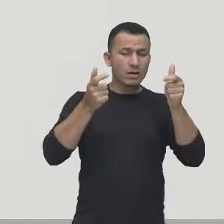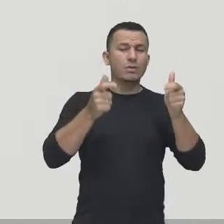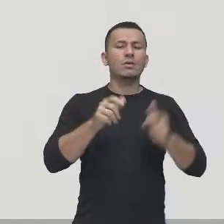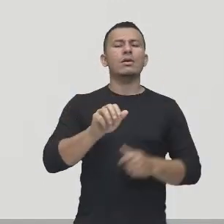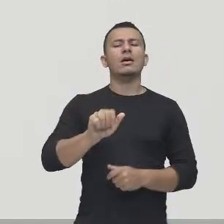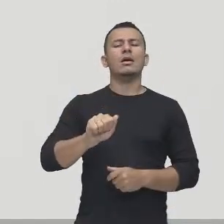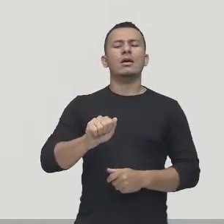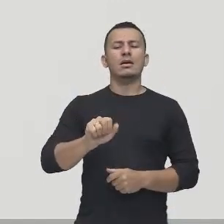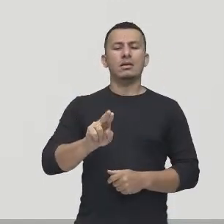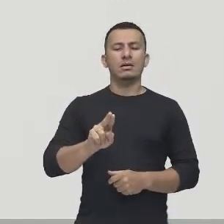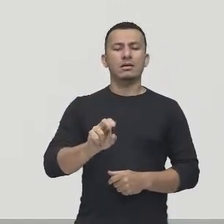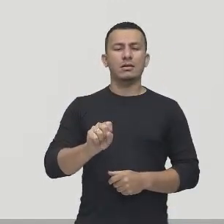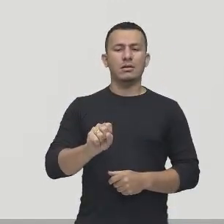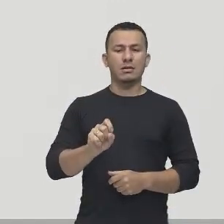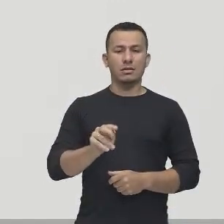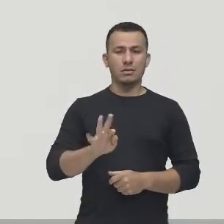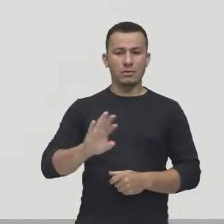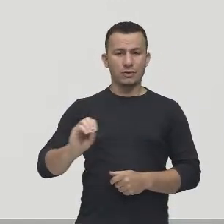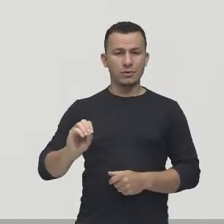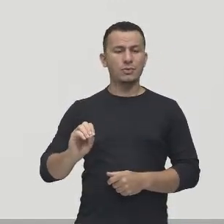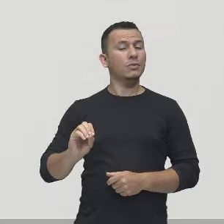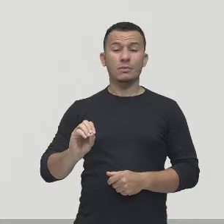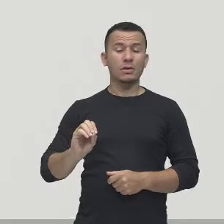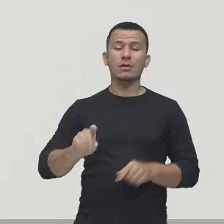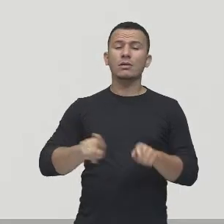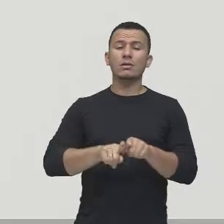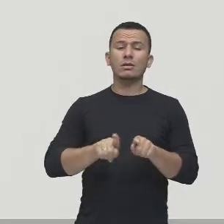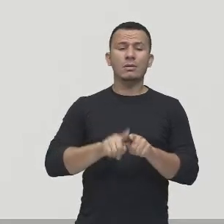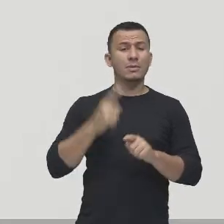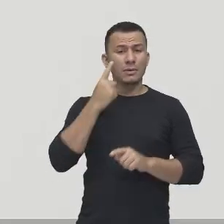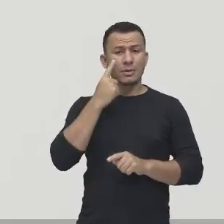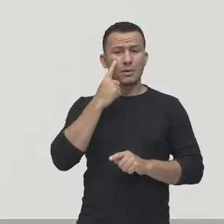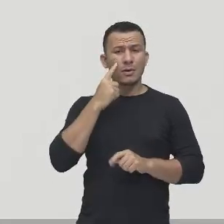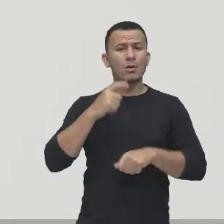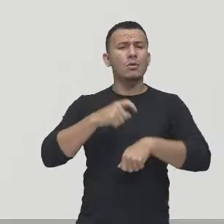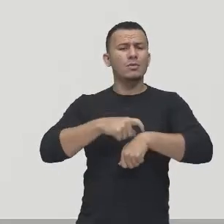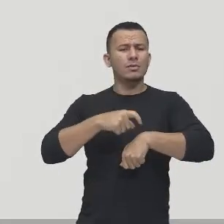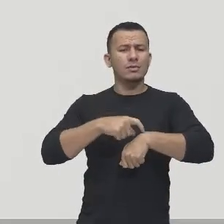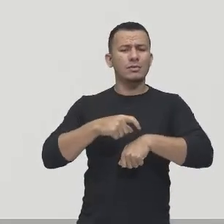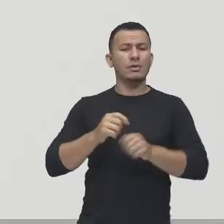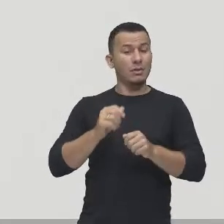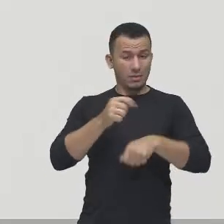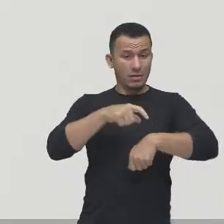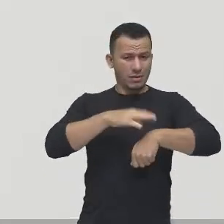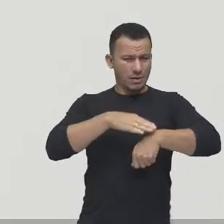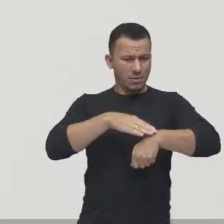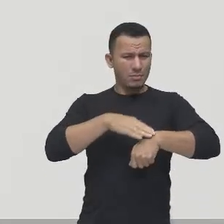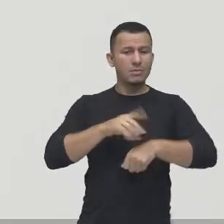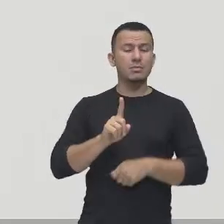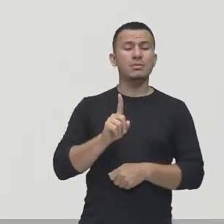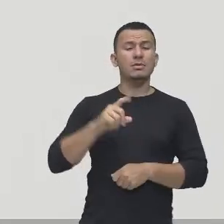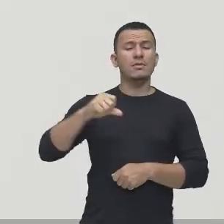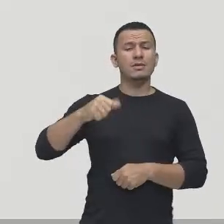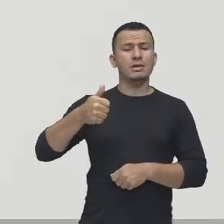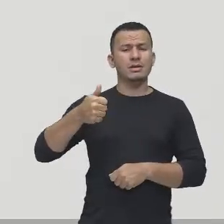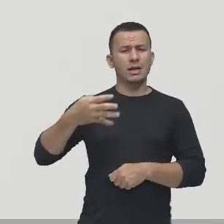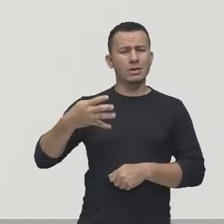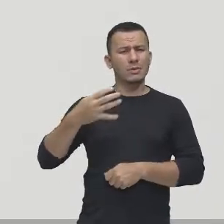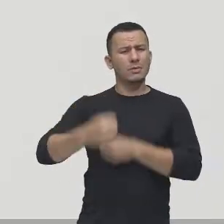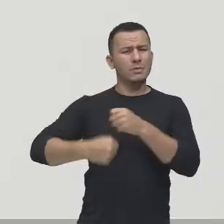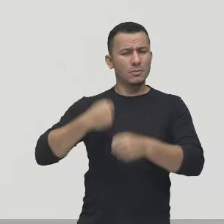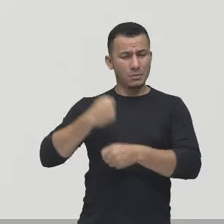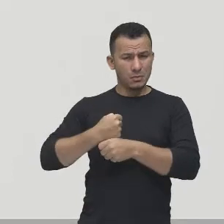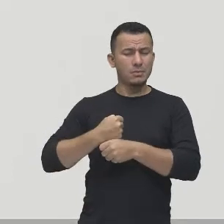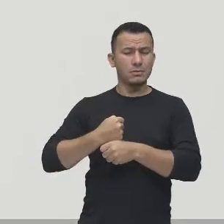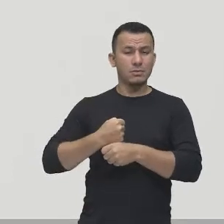ó, 1914, é uma área, um período muito diferente. Olha aqui a área do Império Alemão, a Alemanha em si